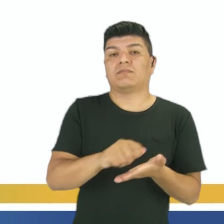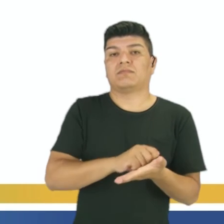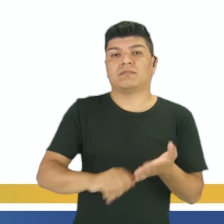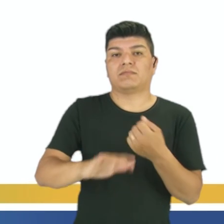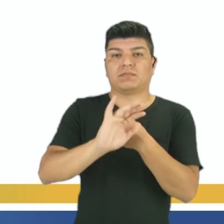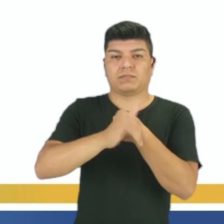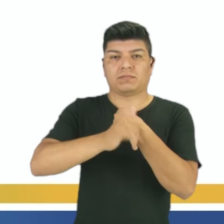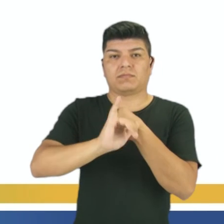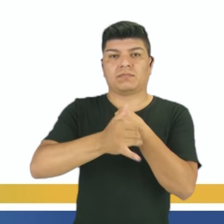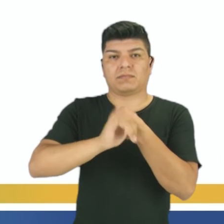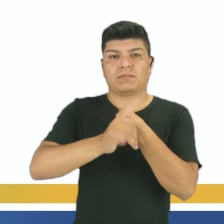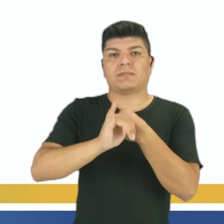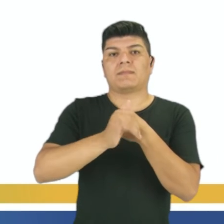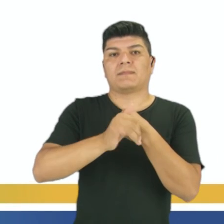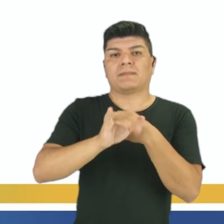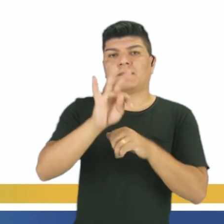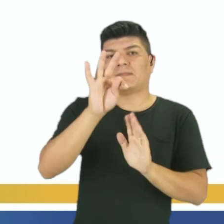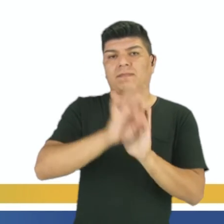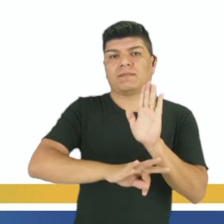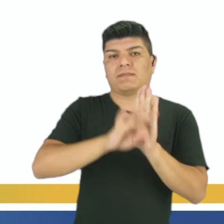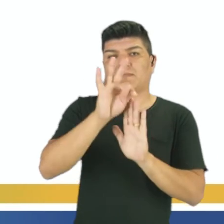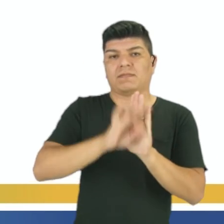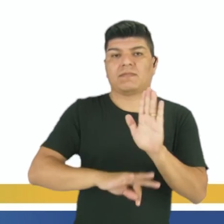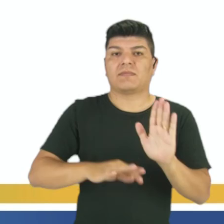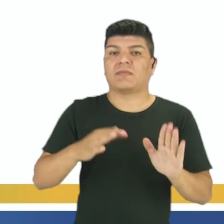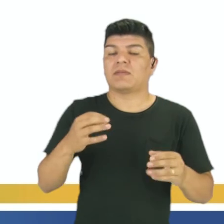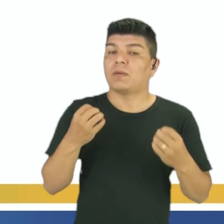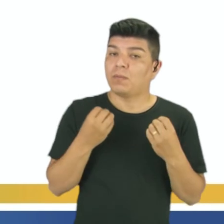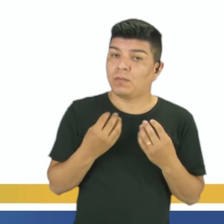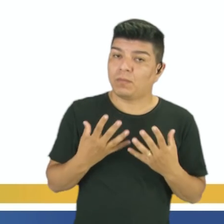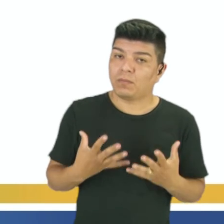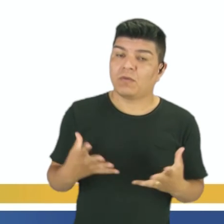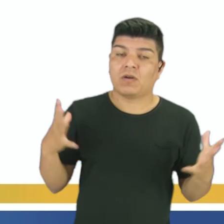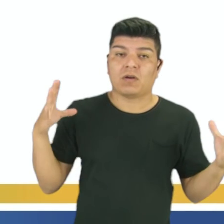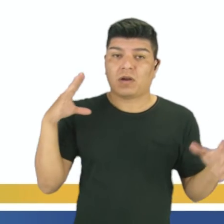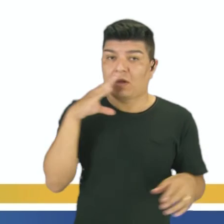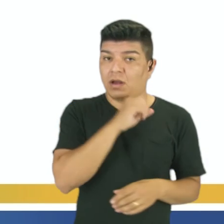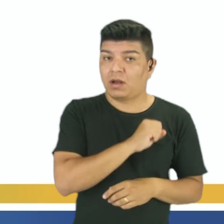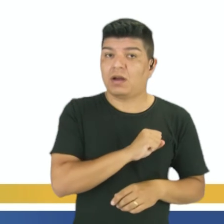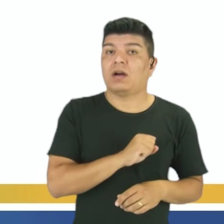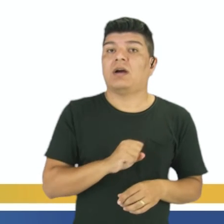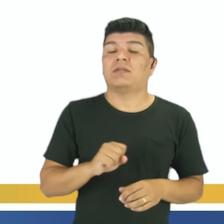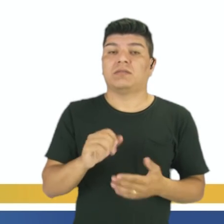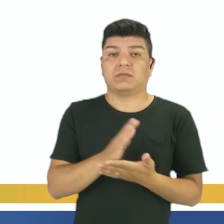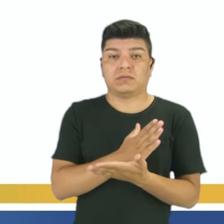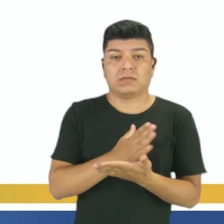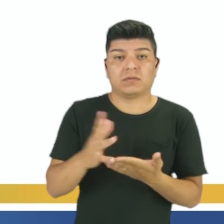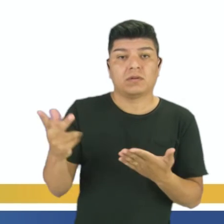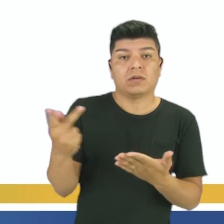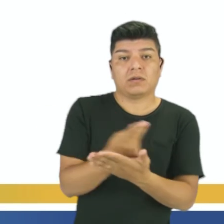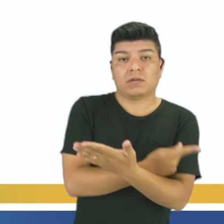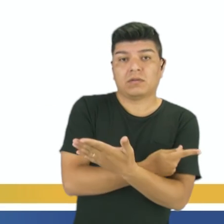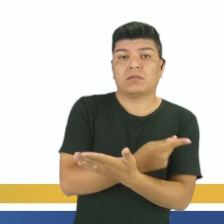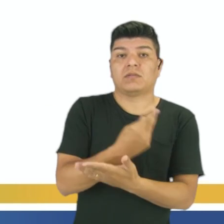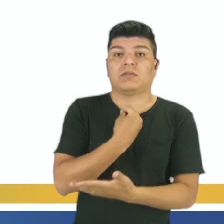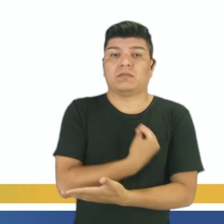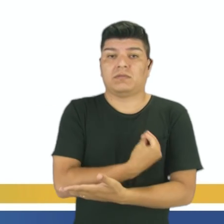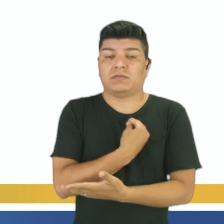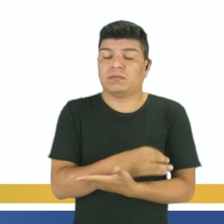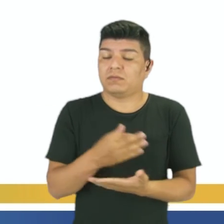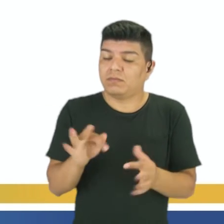uma crônica, ou seja, um texto de forma leve, breve, pegando algum acontecimento da sua